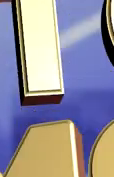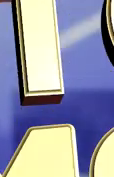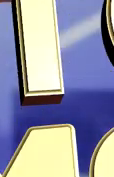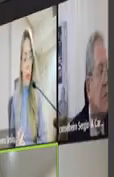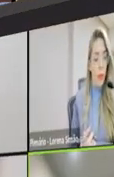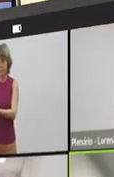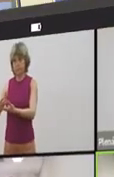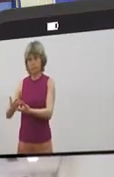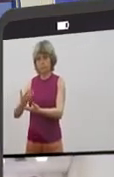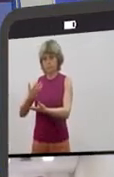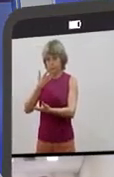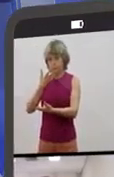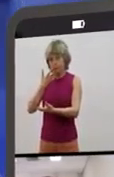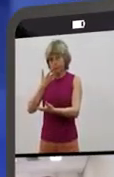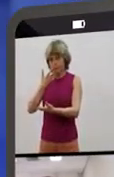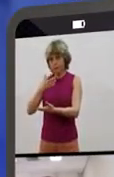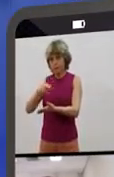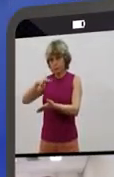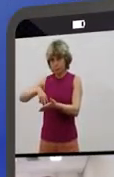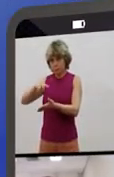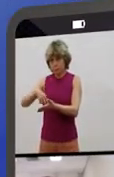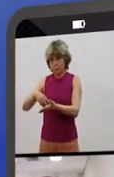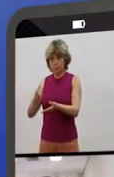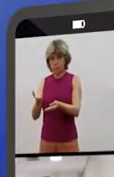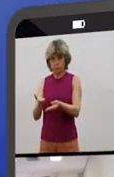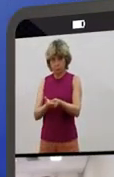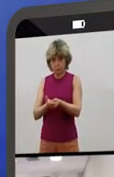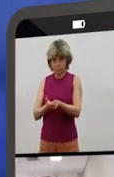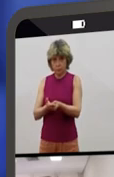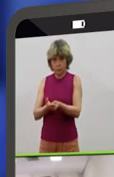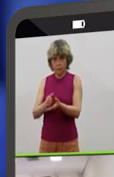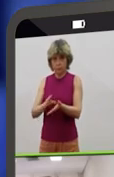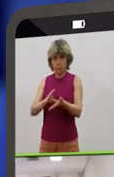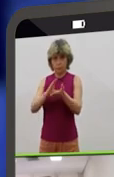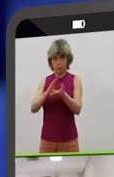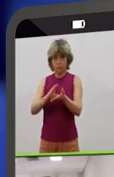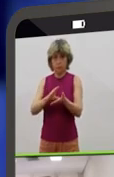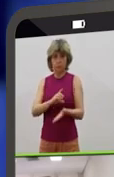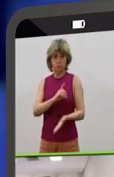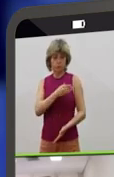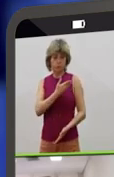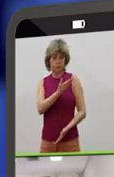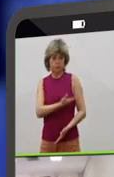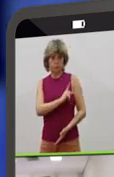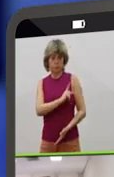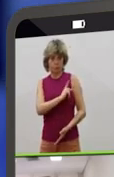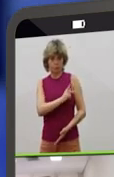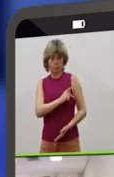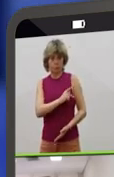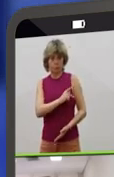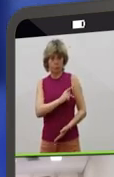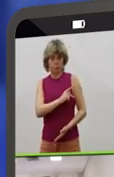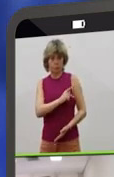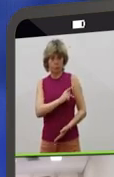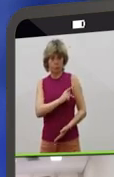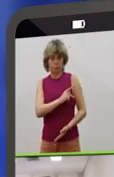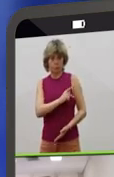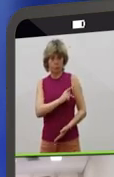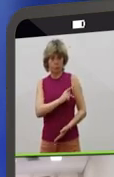Na tarde de terça-feira, 22 de outubro, a Primeira Câmara do Tribunal de Contas dos Municípios do Estado de Goiás